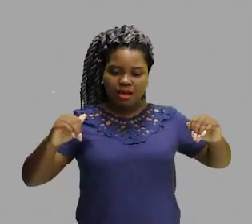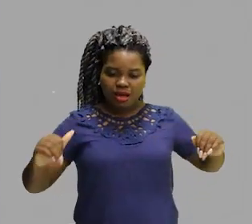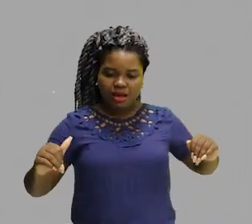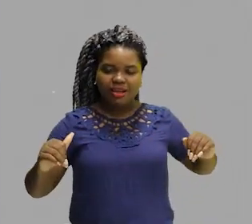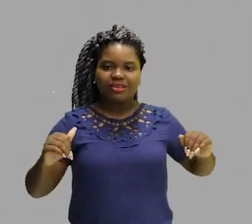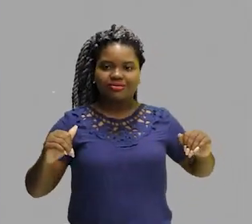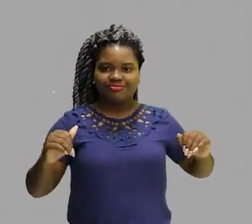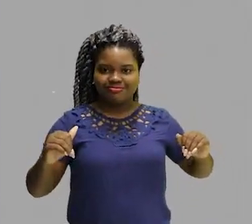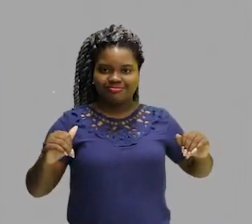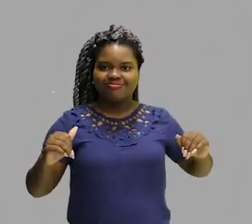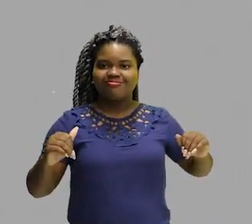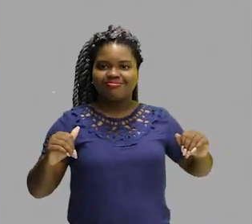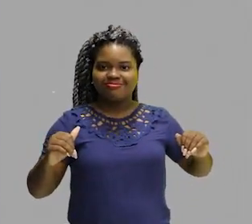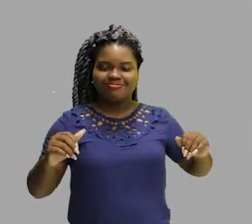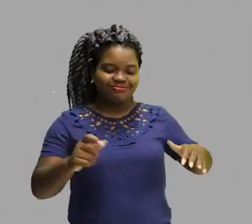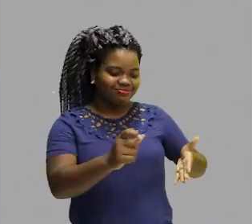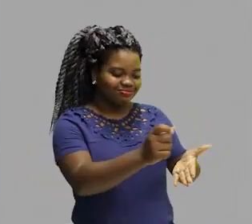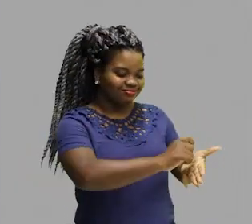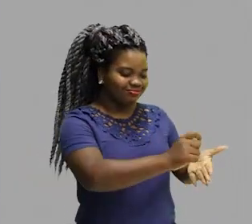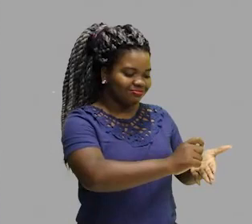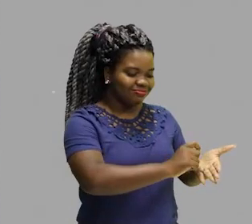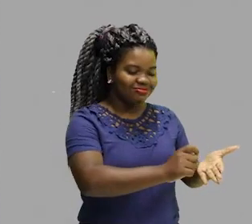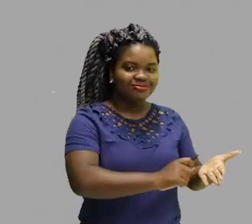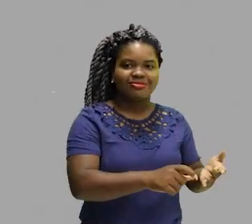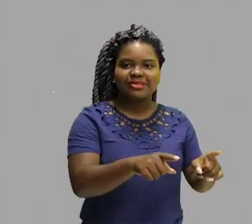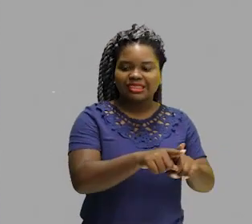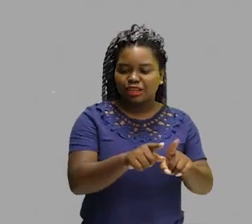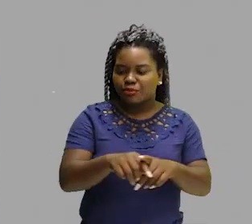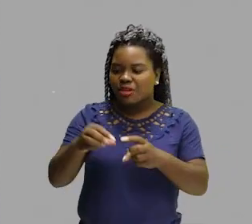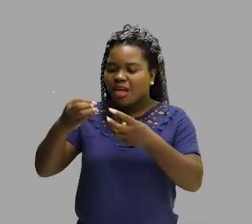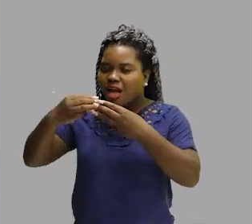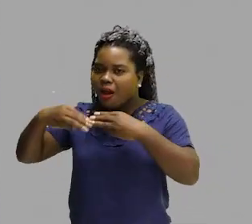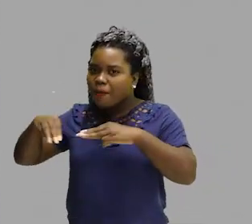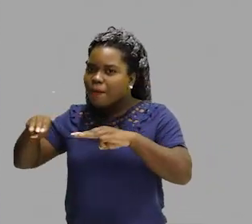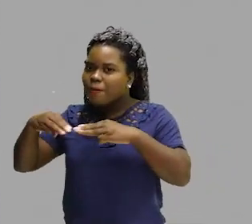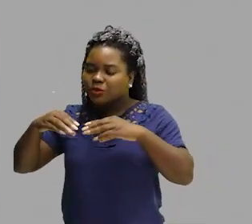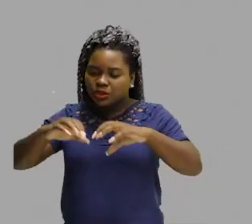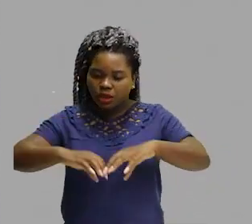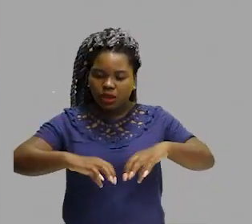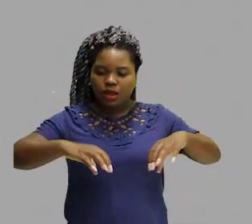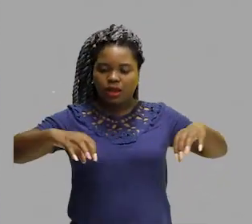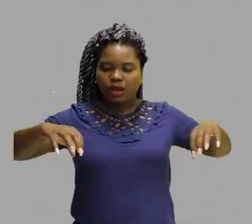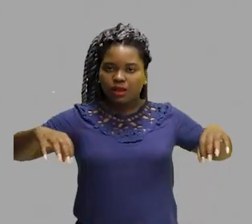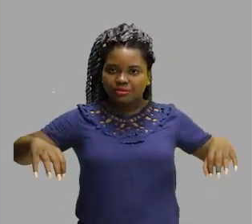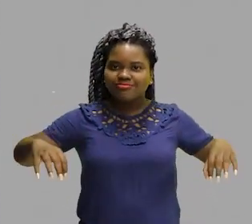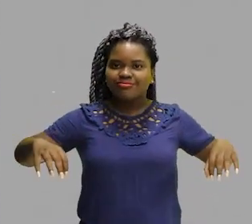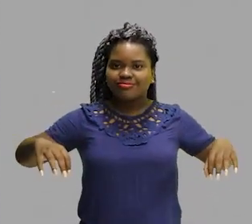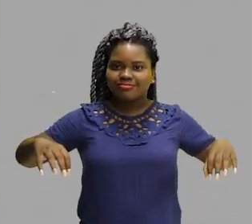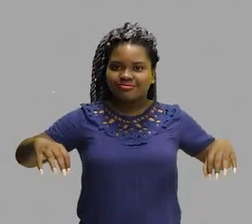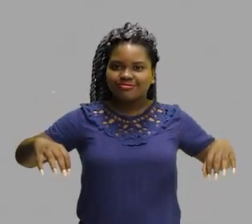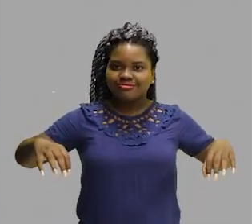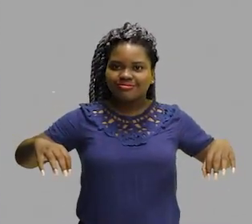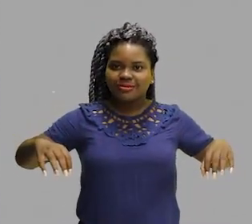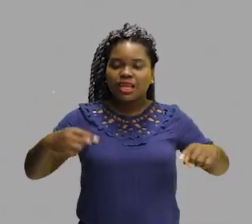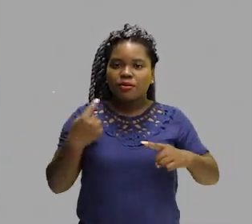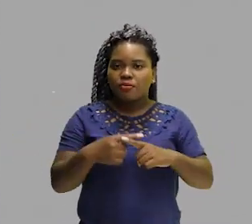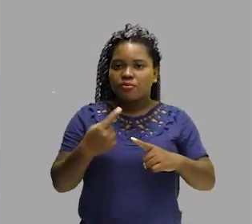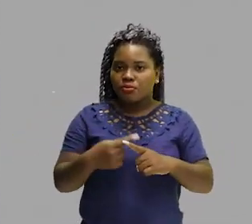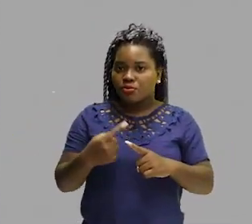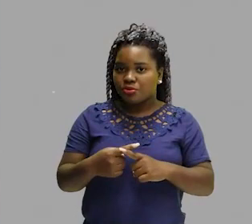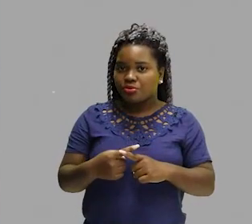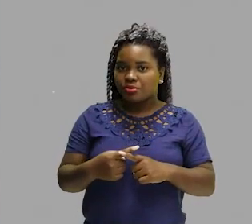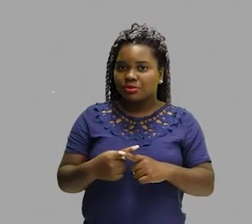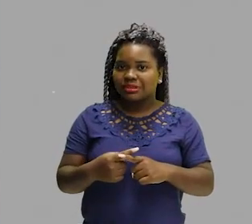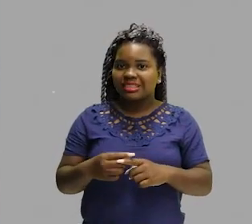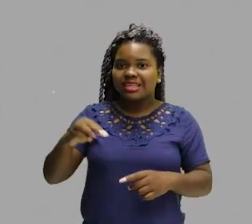entre a escrita e a música. Afinal, a poesia foi feita para ser cantada lá na Idade